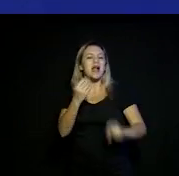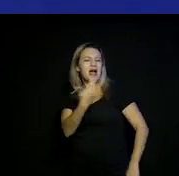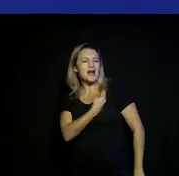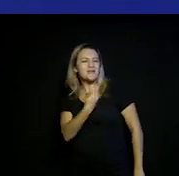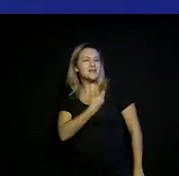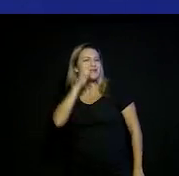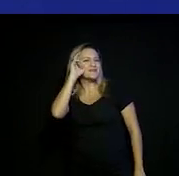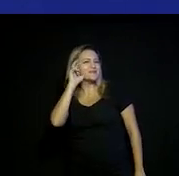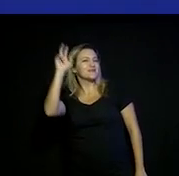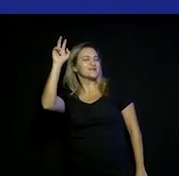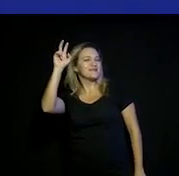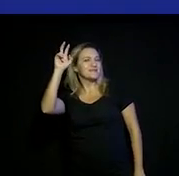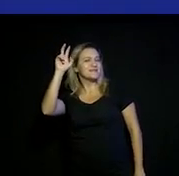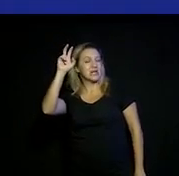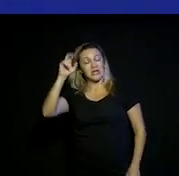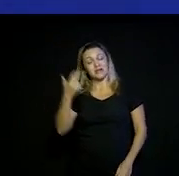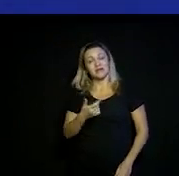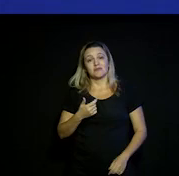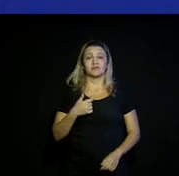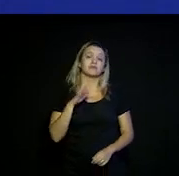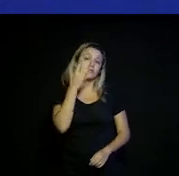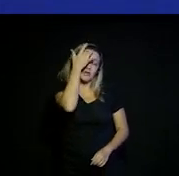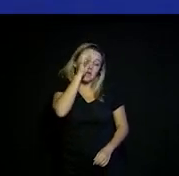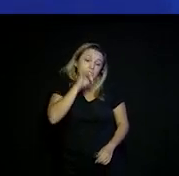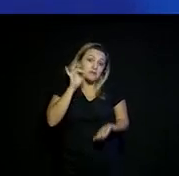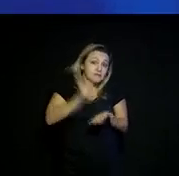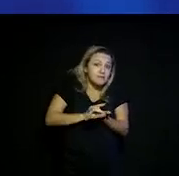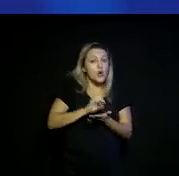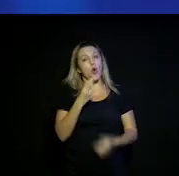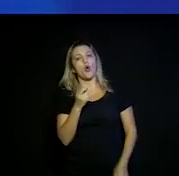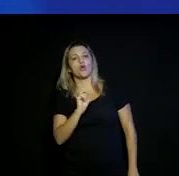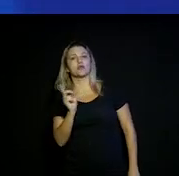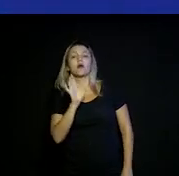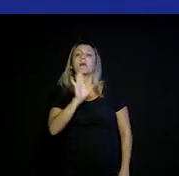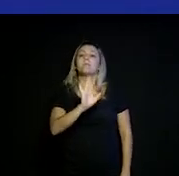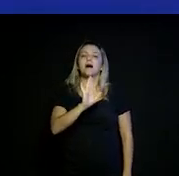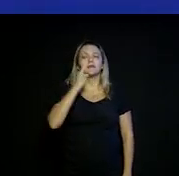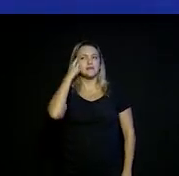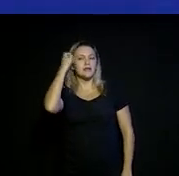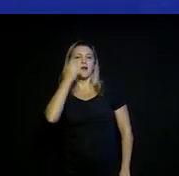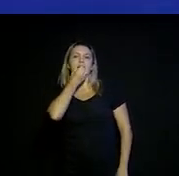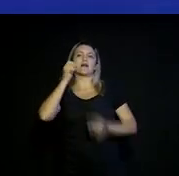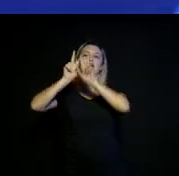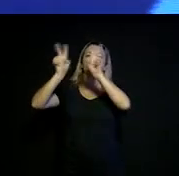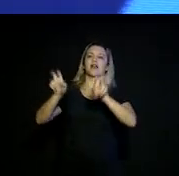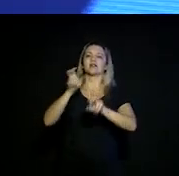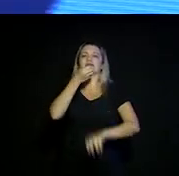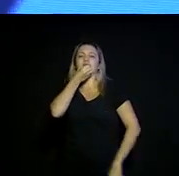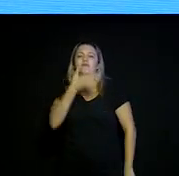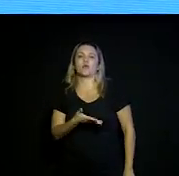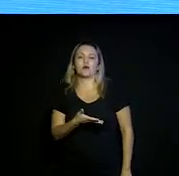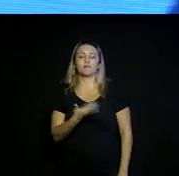sabedoria. Ninguém sabe dizer se essa história é real ou não. Mas o fato é que a ideia é muito boa. O que é ser amigo